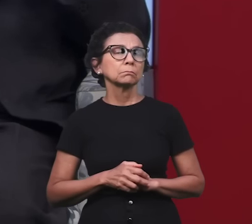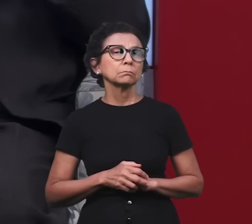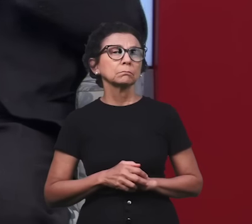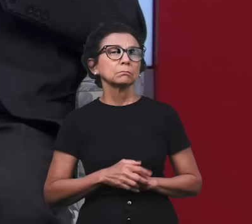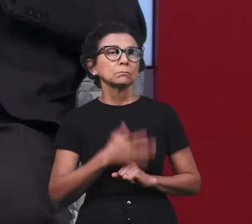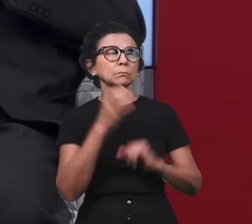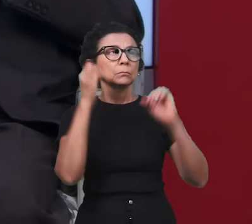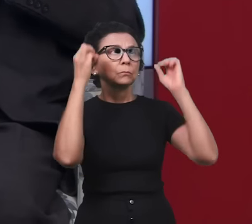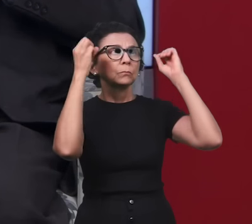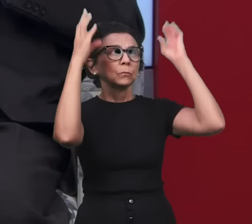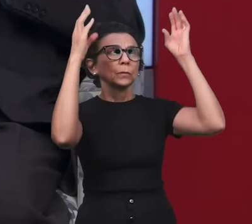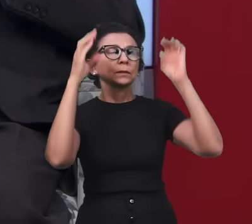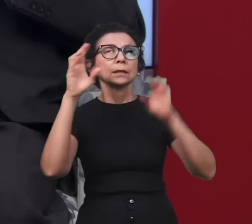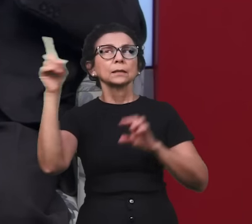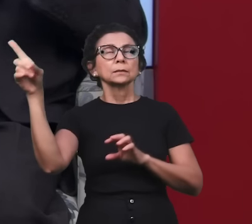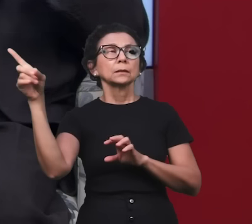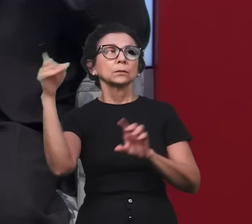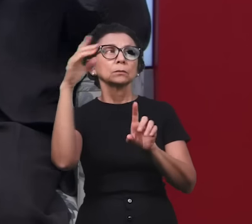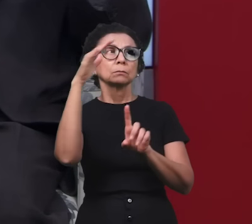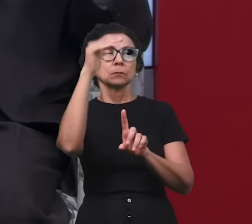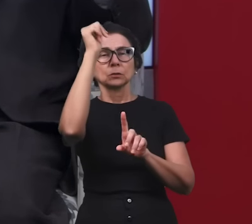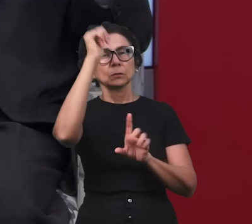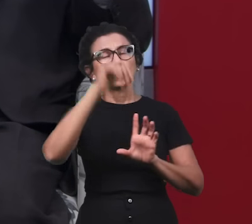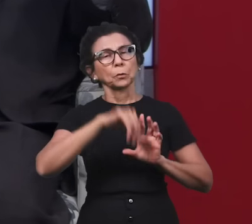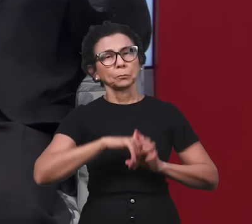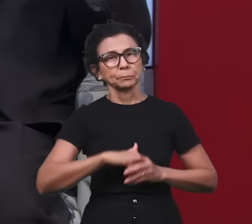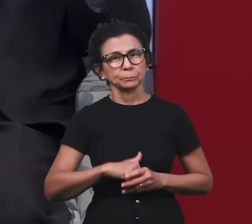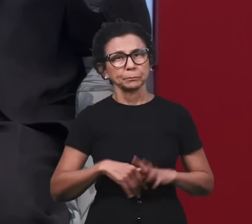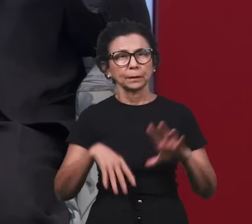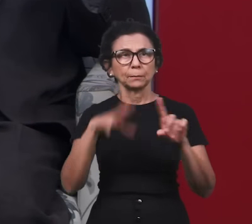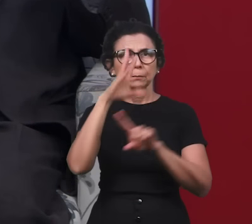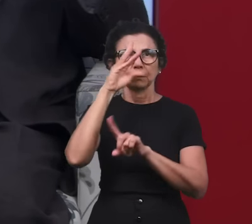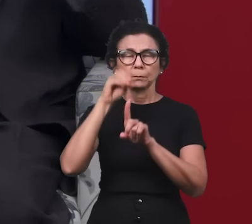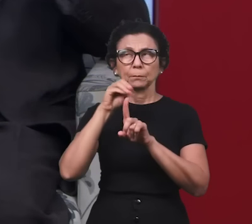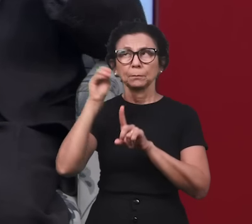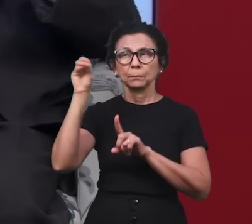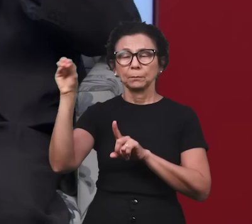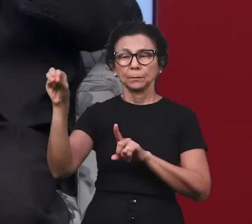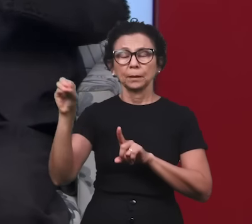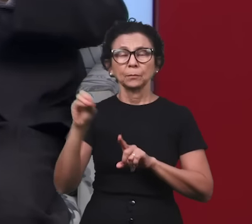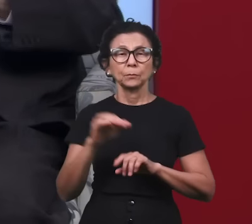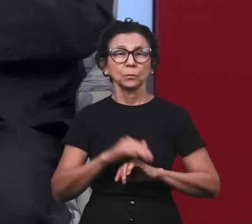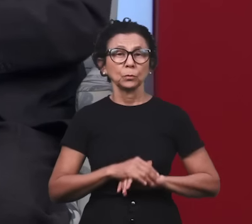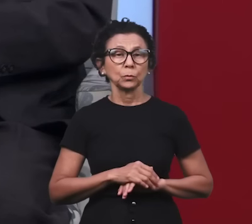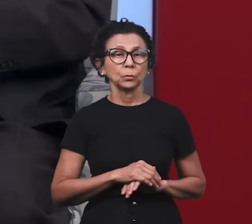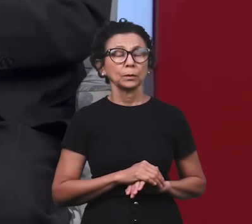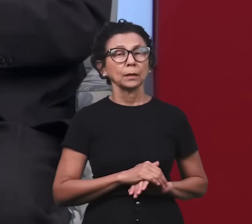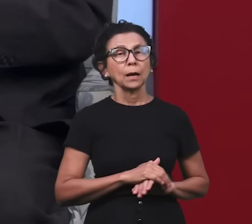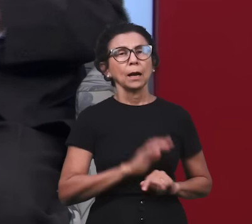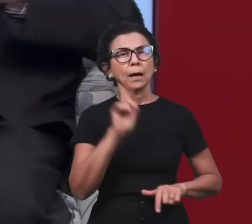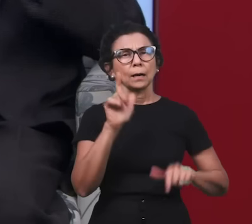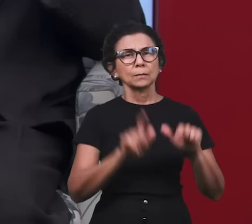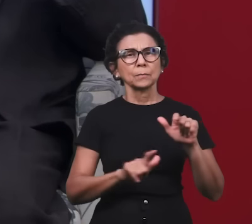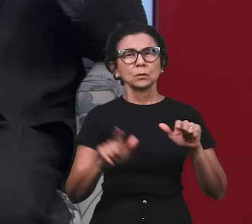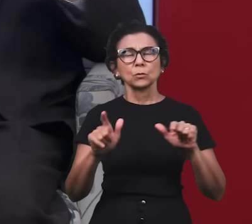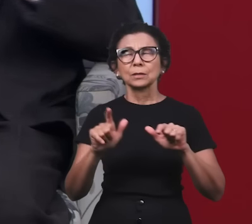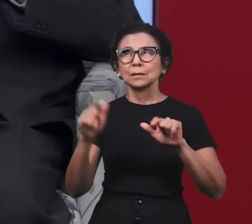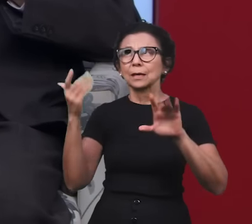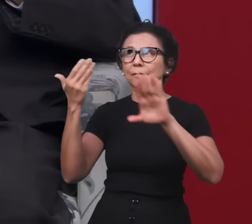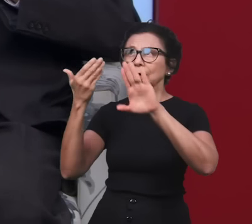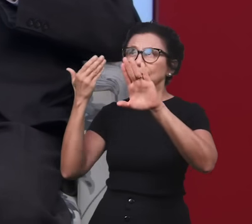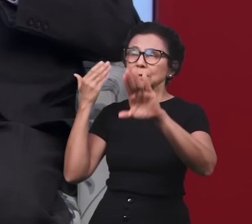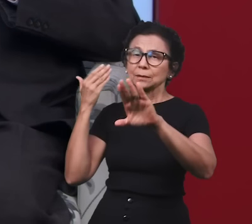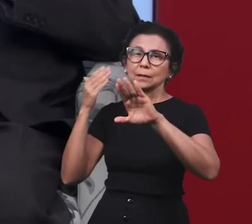Que acordo foi esse? O acordo é que o homem que estava ausente de Deus se reconciliou com Deus. Foi só